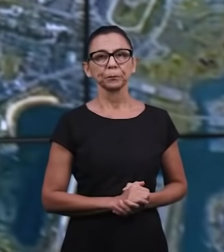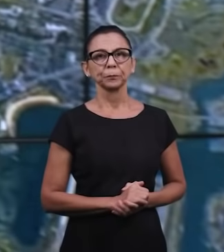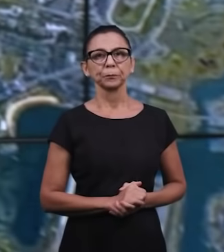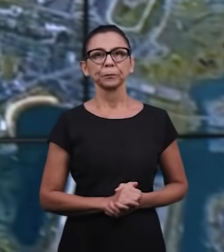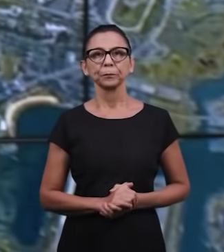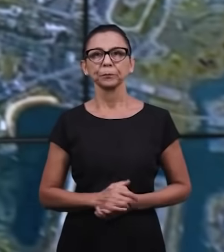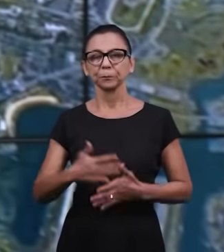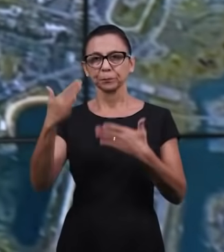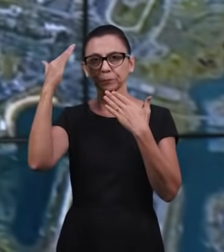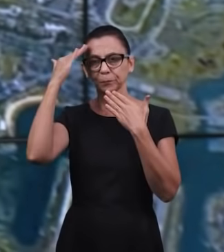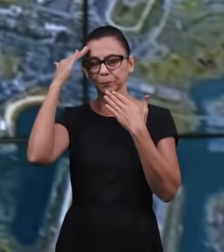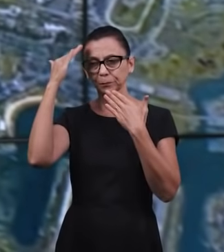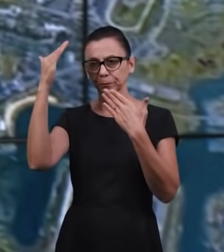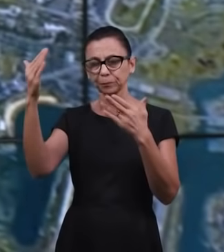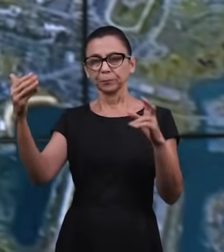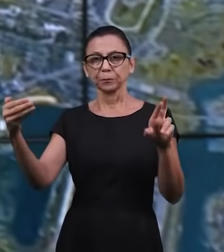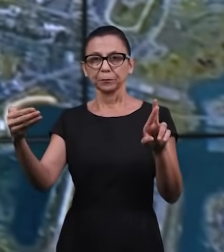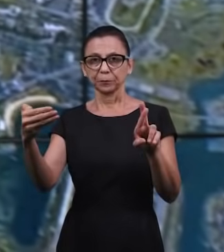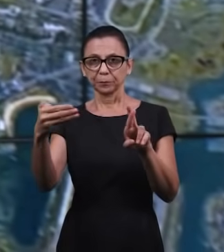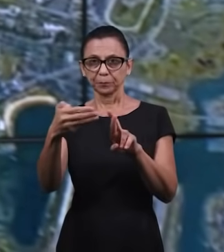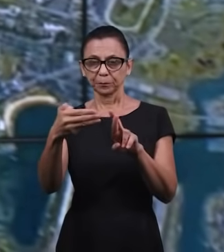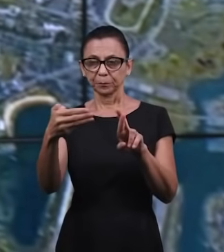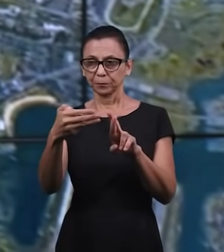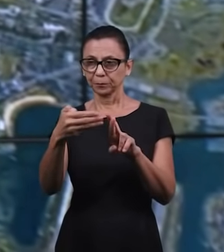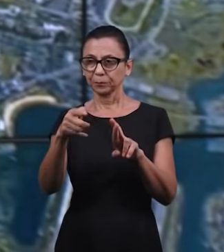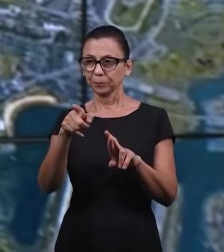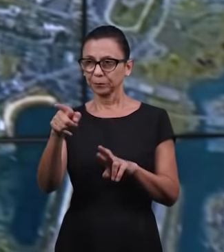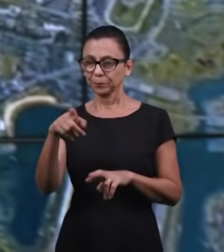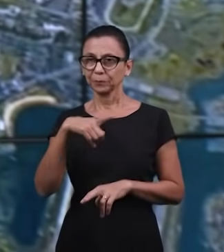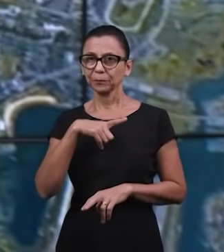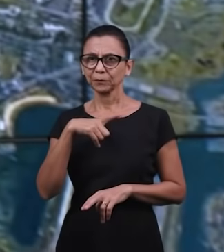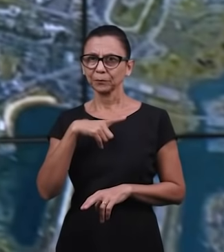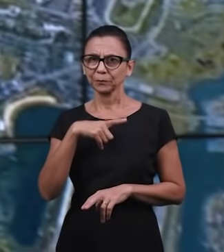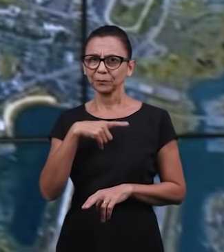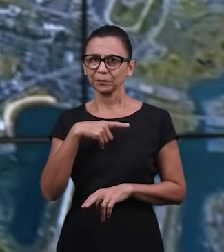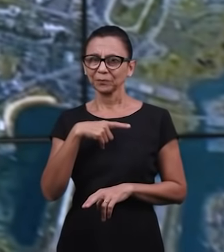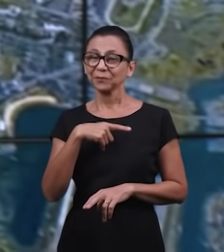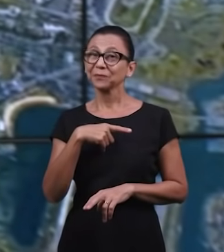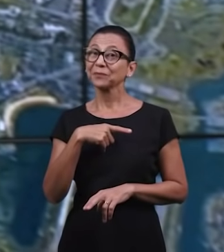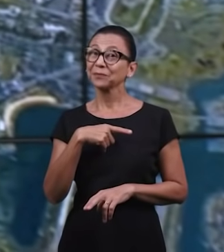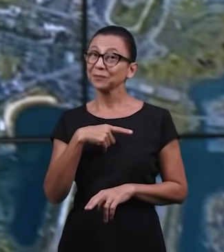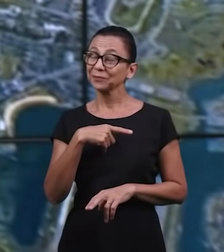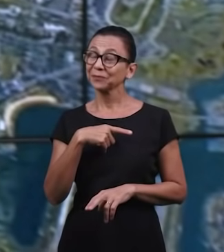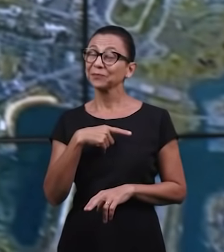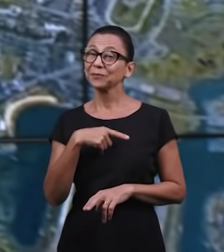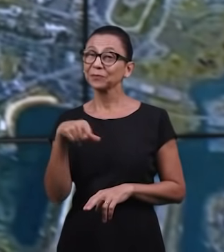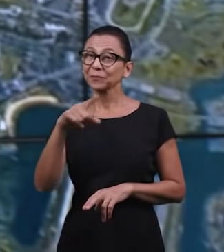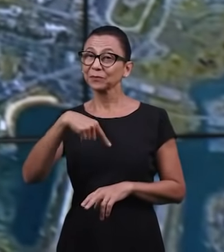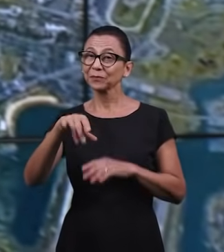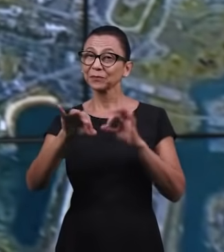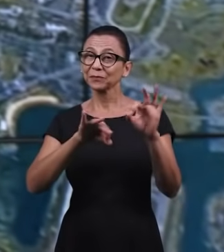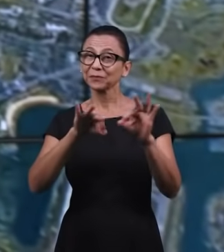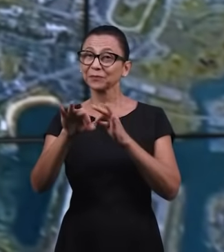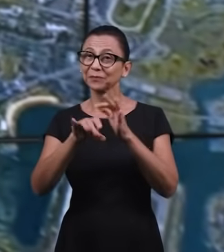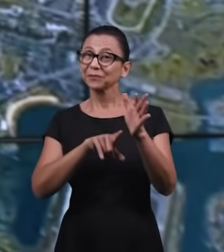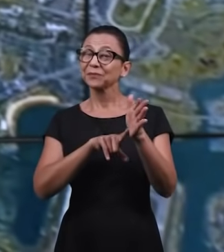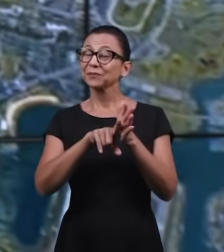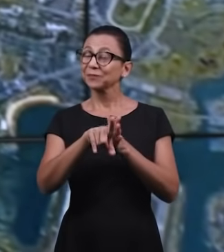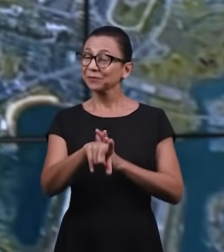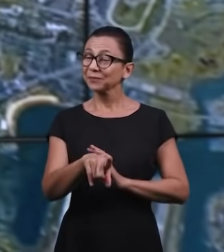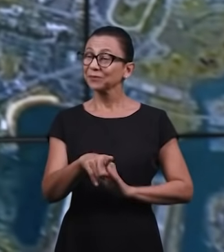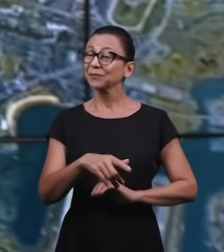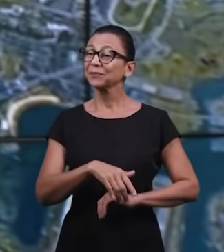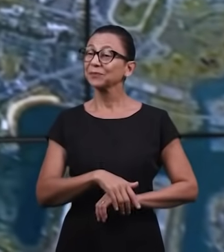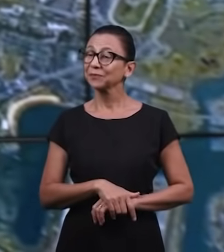Eu quero agradecer pela sua referência também à forma como as perguntas são feitas. Muito boa essa